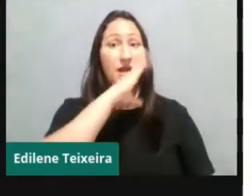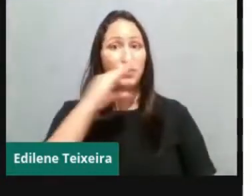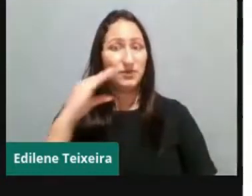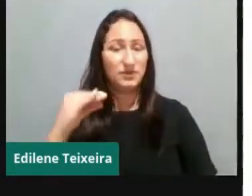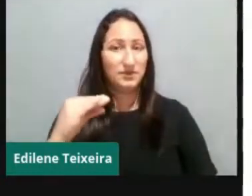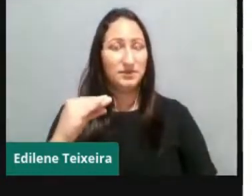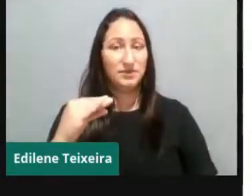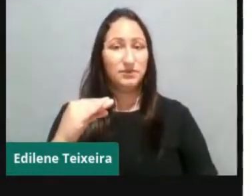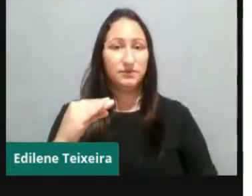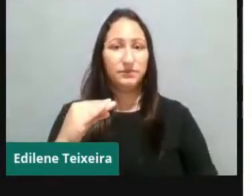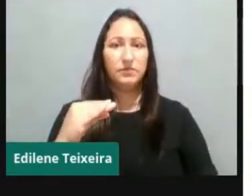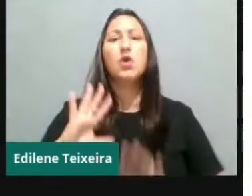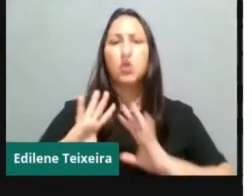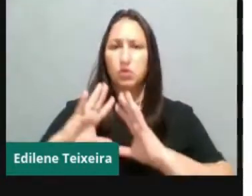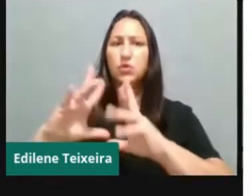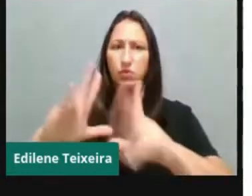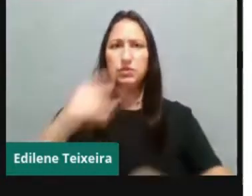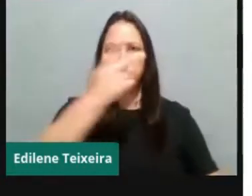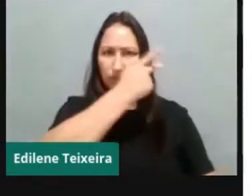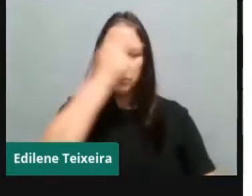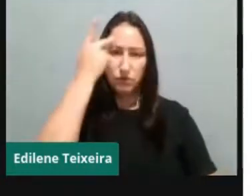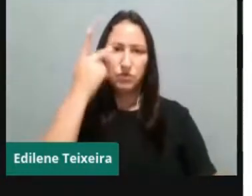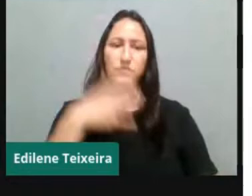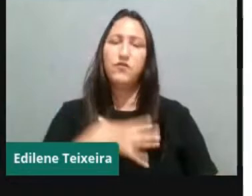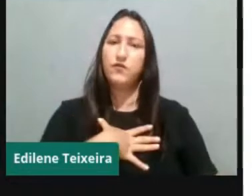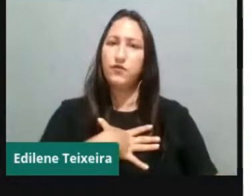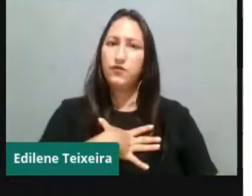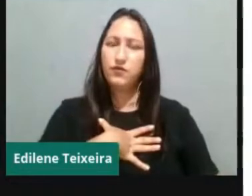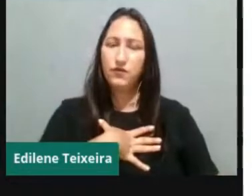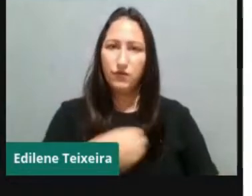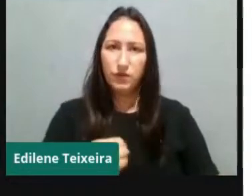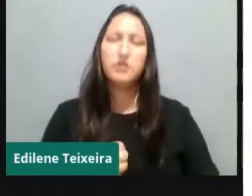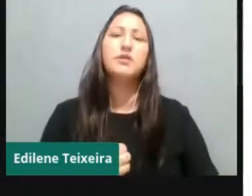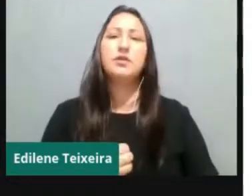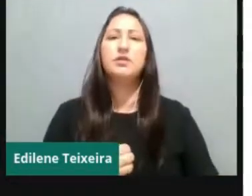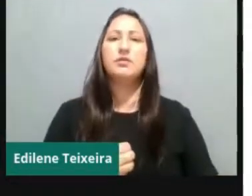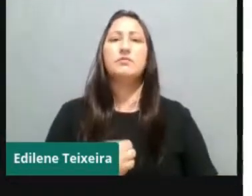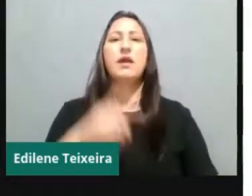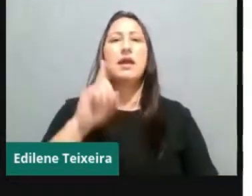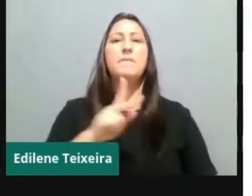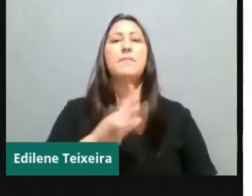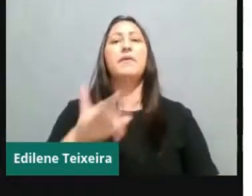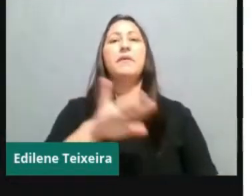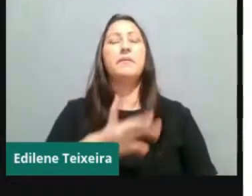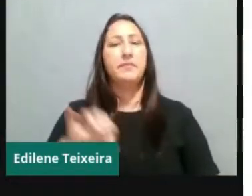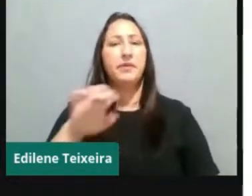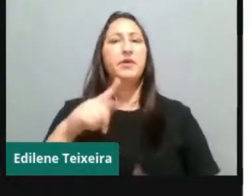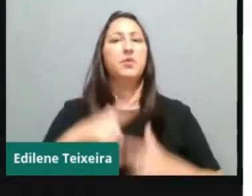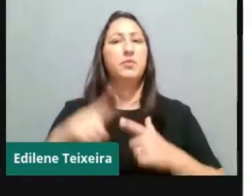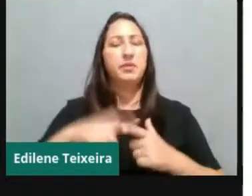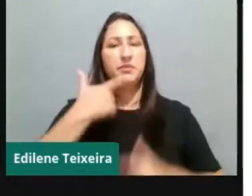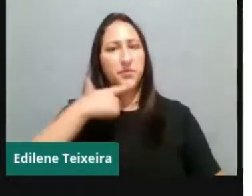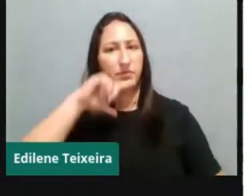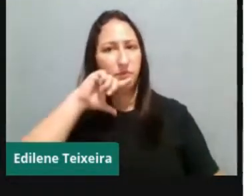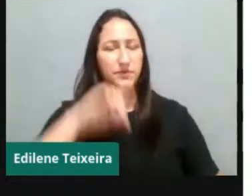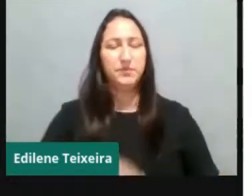aqui todos filhos, todos que tinham um pai com algum tipo, com transtorno bipolar, aqueles em que o algoritmo estava muito confiante de que